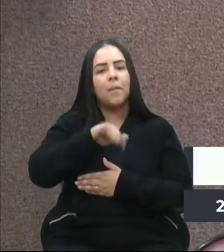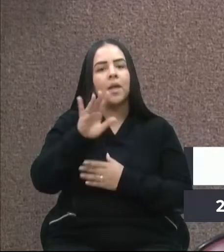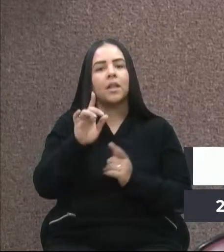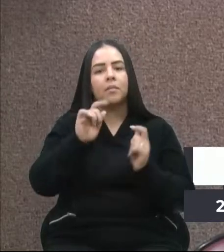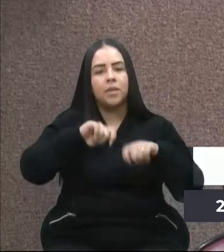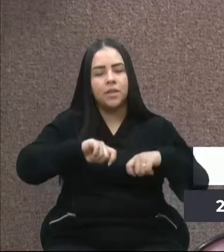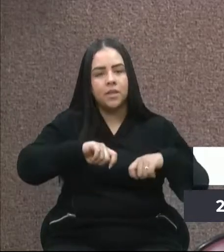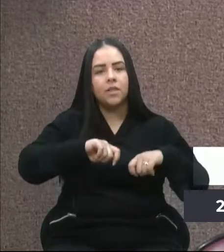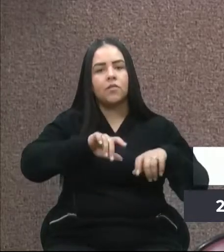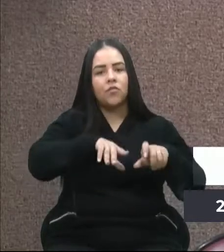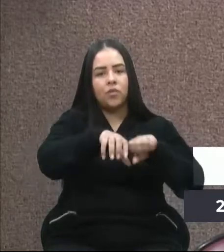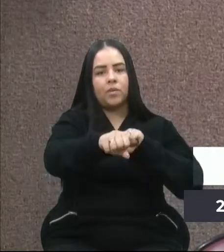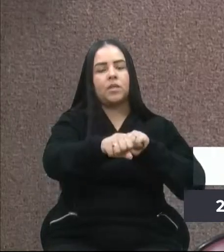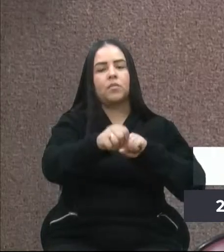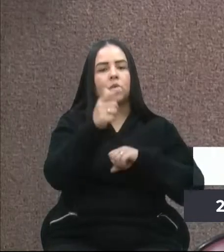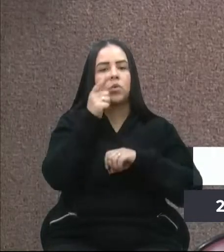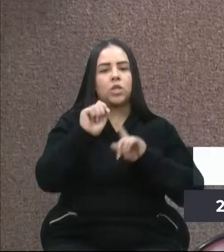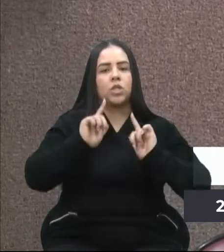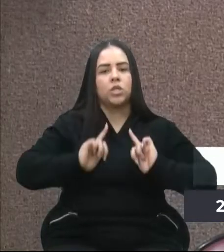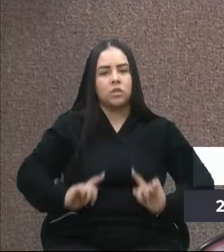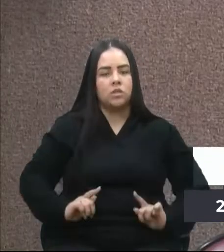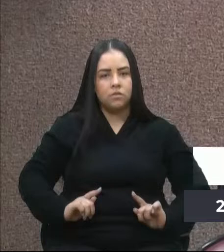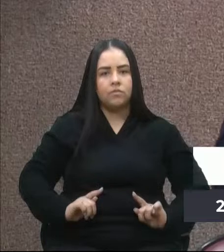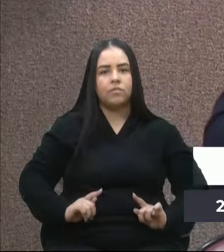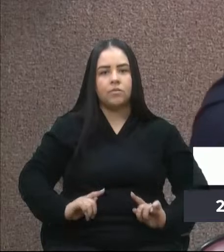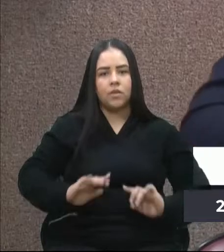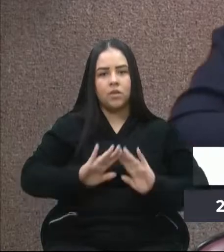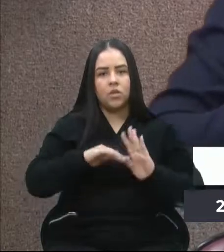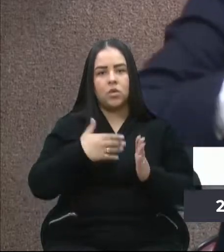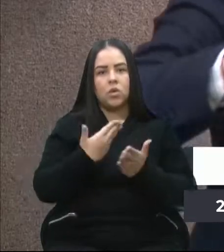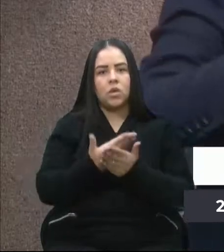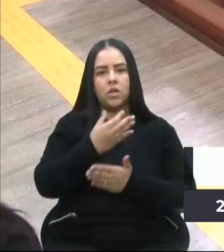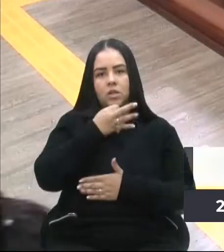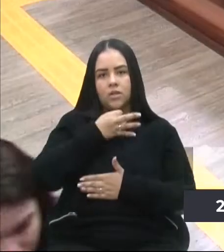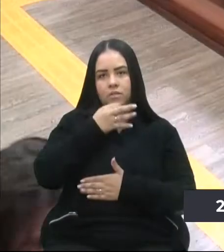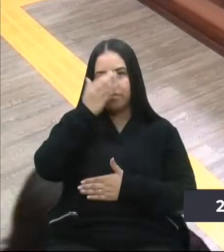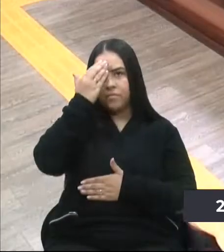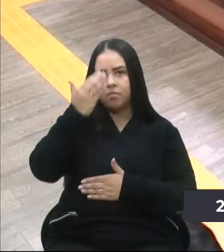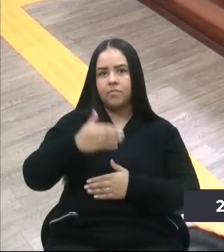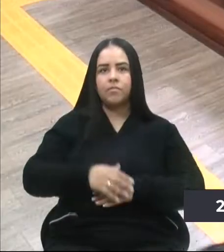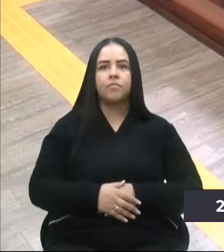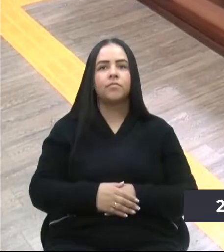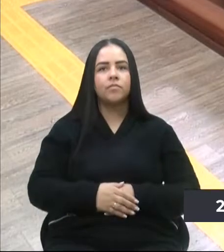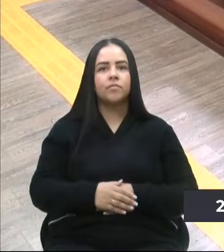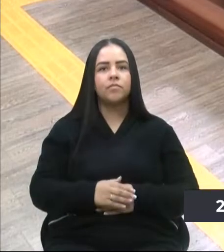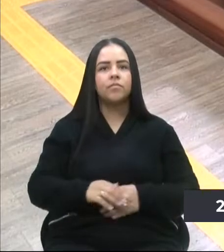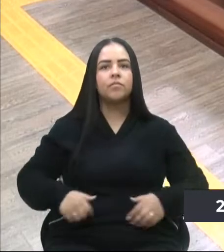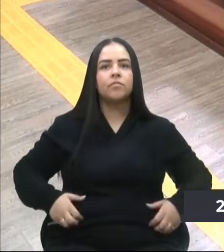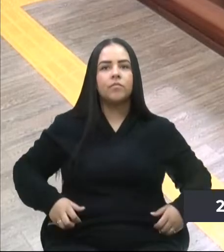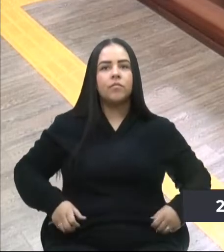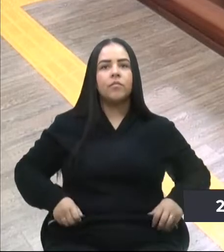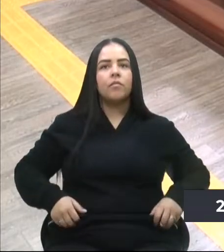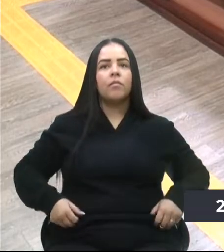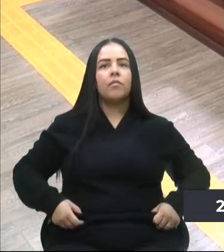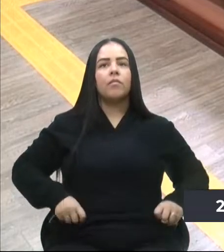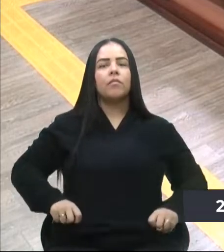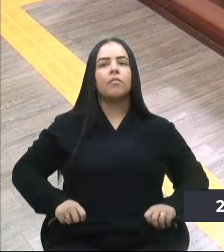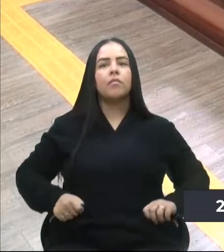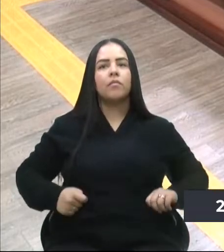para poder gerir toda a parte das escolas de Caxias. Muito obrigado. Peço a palavra, presidenta. Vereador Lucas.